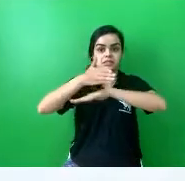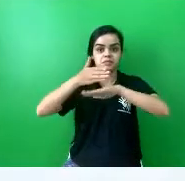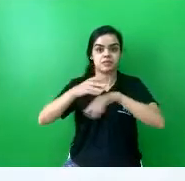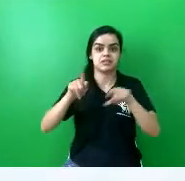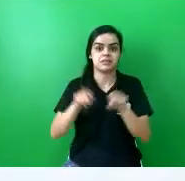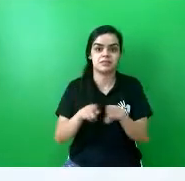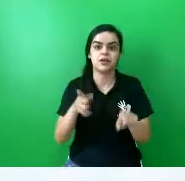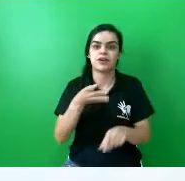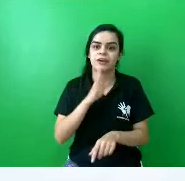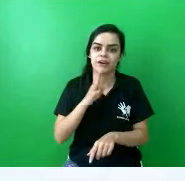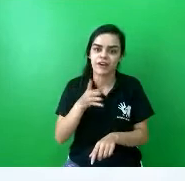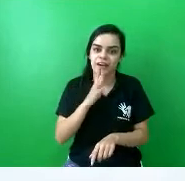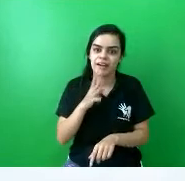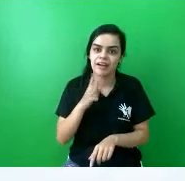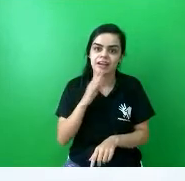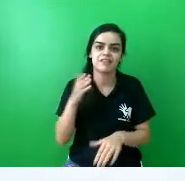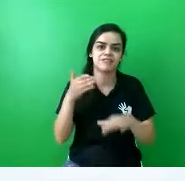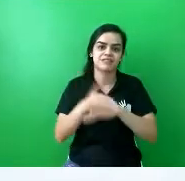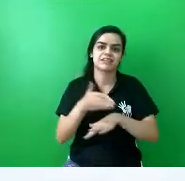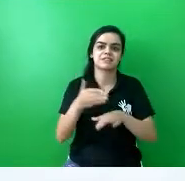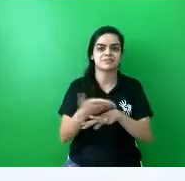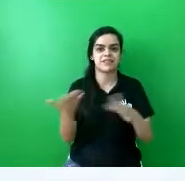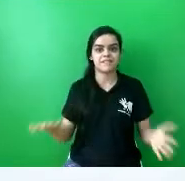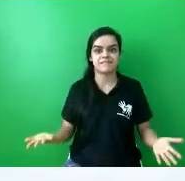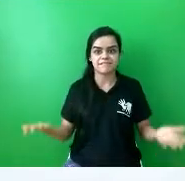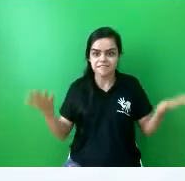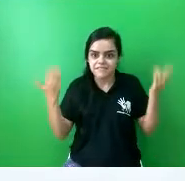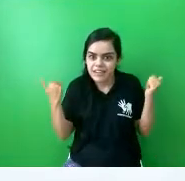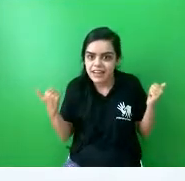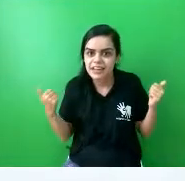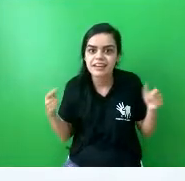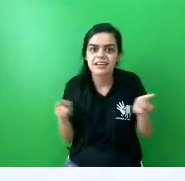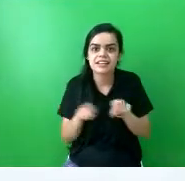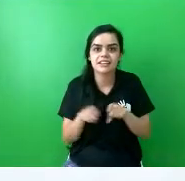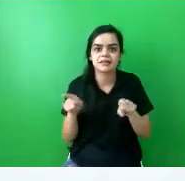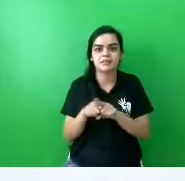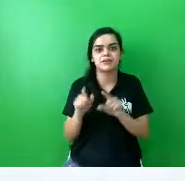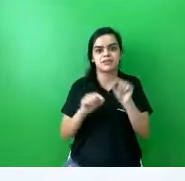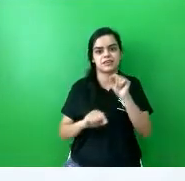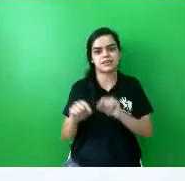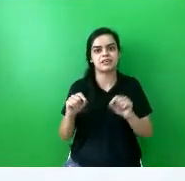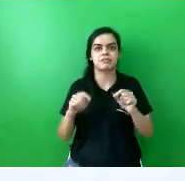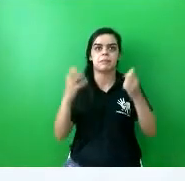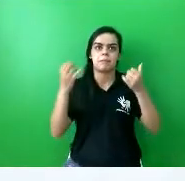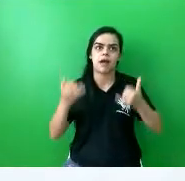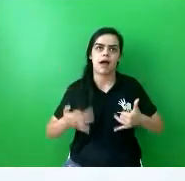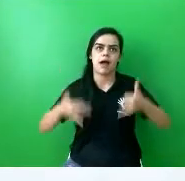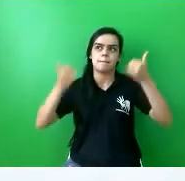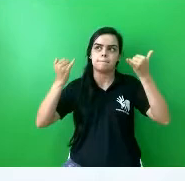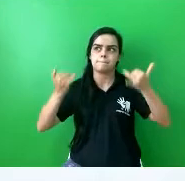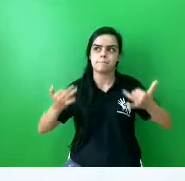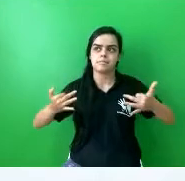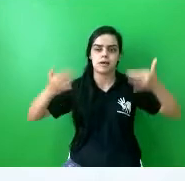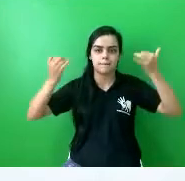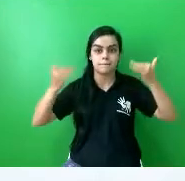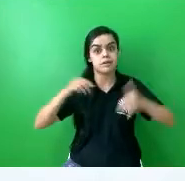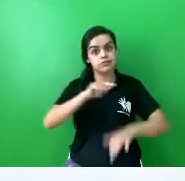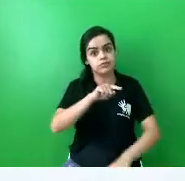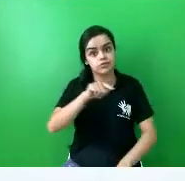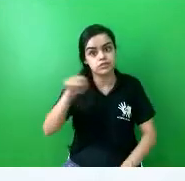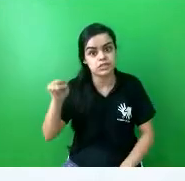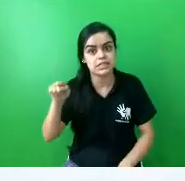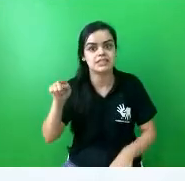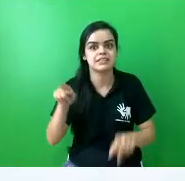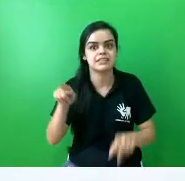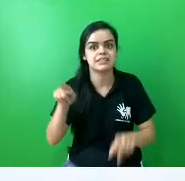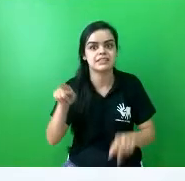conhecem o caminho, vamos participar mais vezes, que mais do que às vezes a gente fica aqui falando as coisas para os trabalhadores, é bom vocês